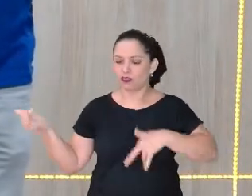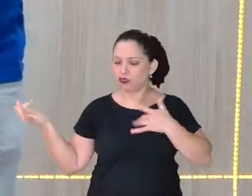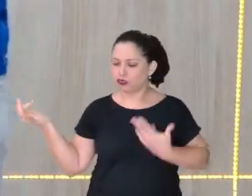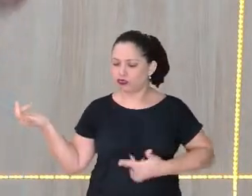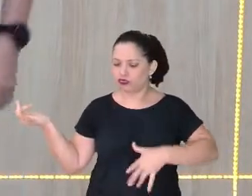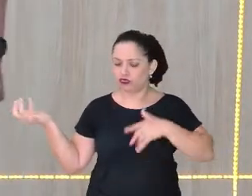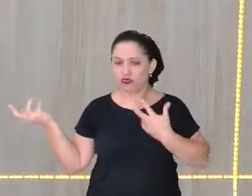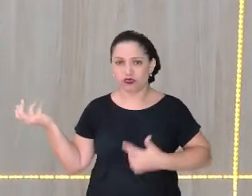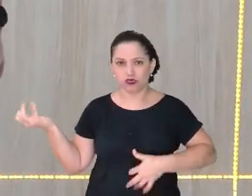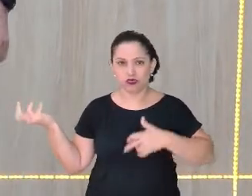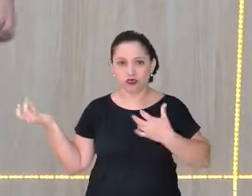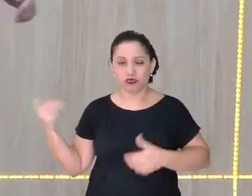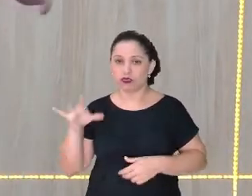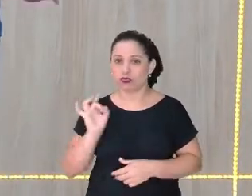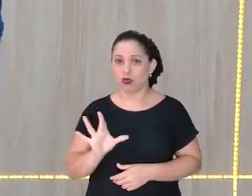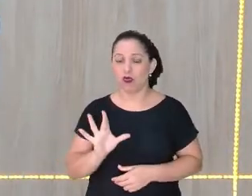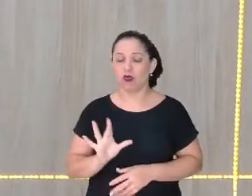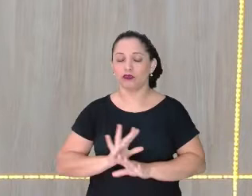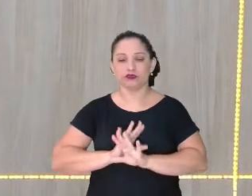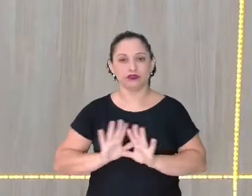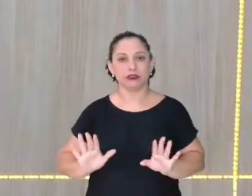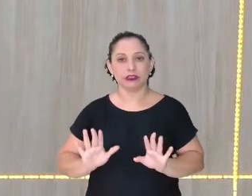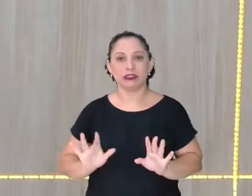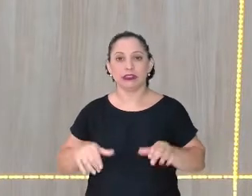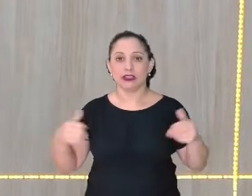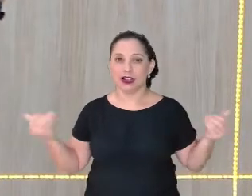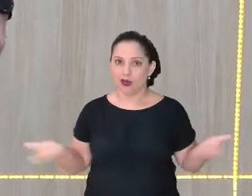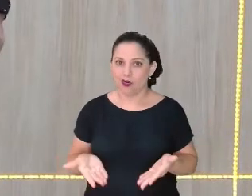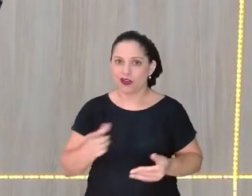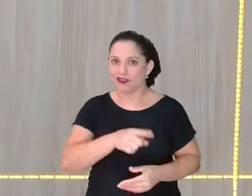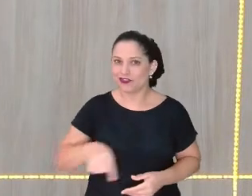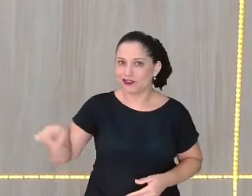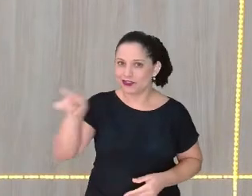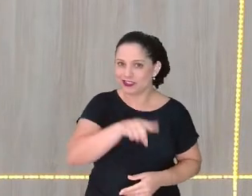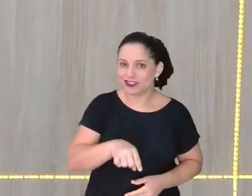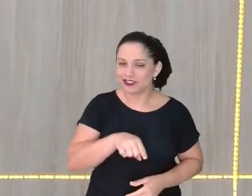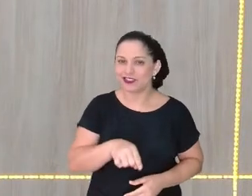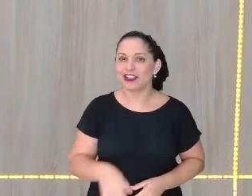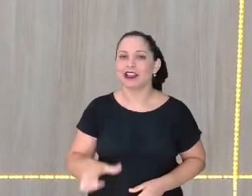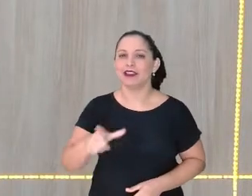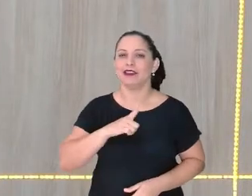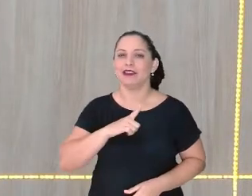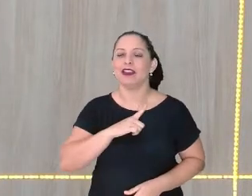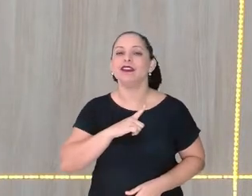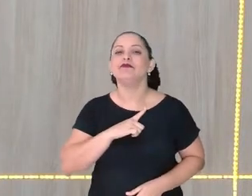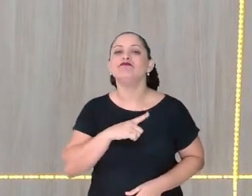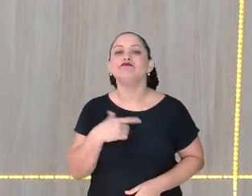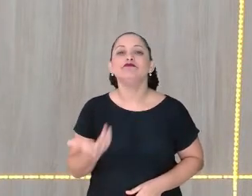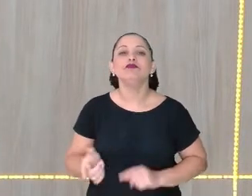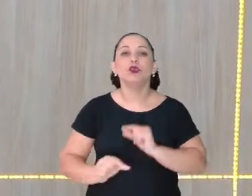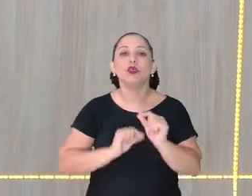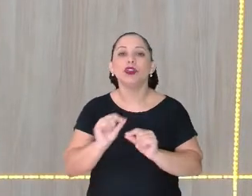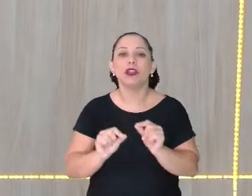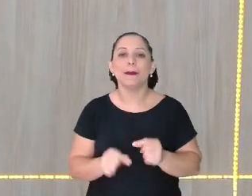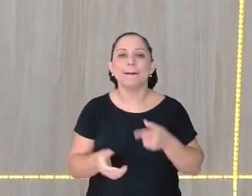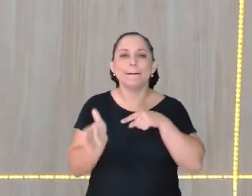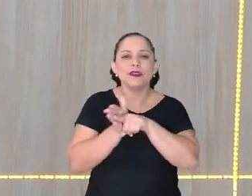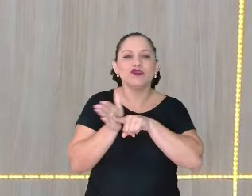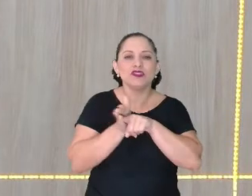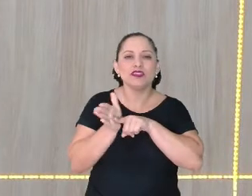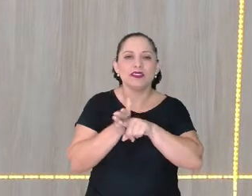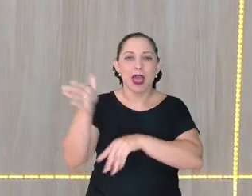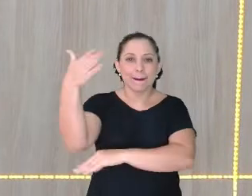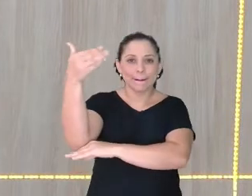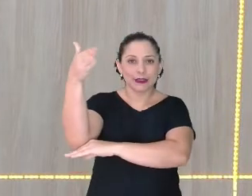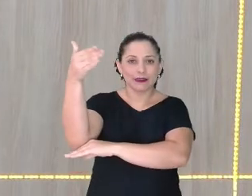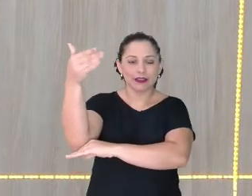violino, beleza. E aí, eu vou deixar para vocês aí essa missão. Deem uma olhada na bandeira de Pernambuco, deem